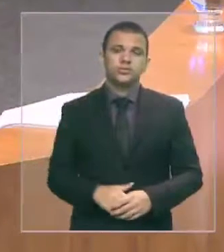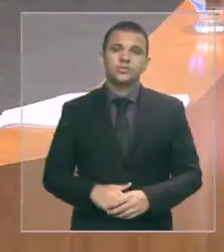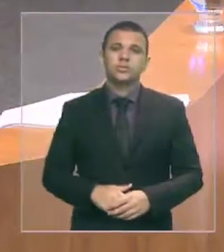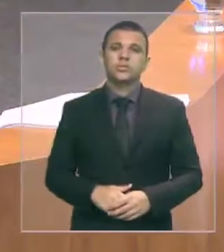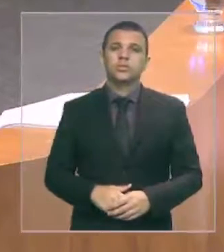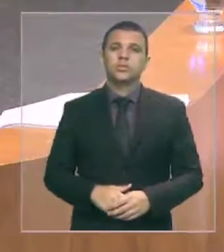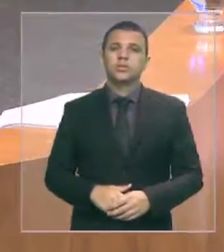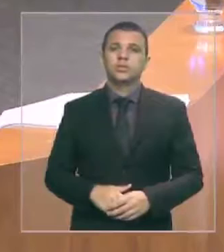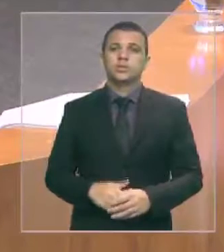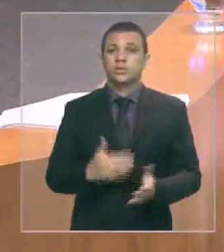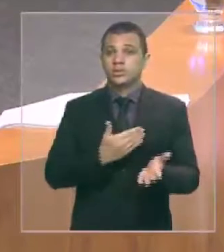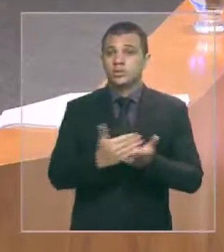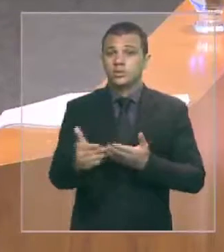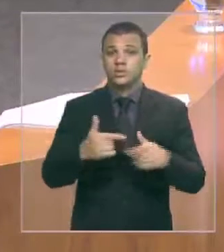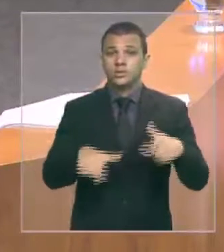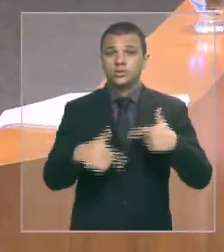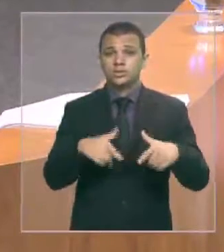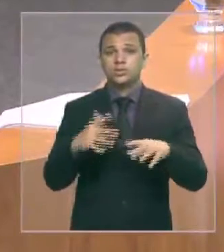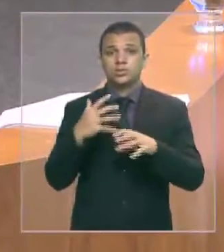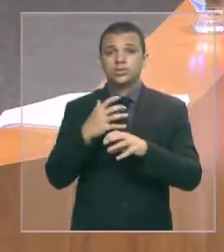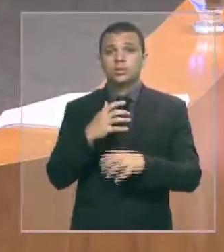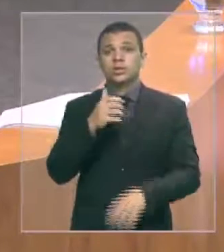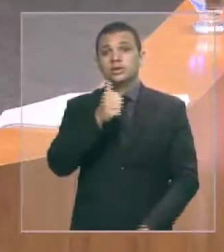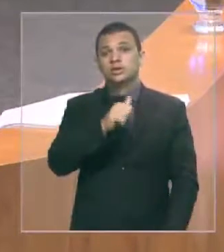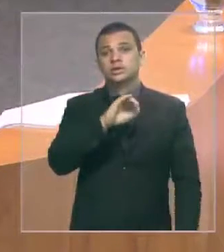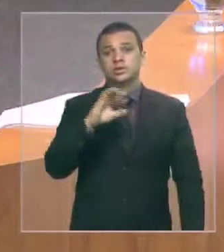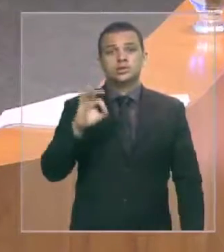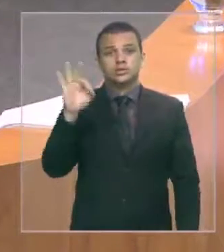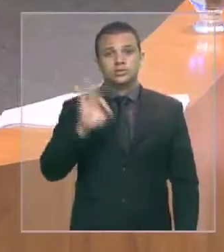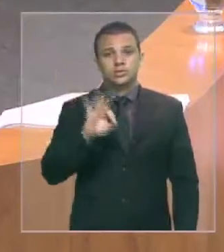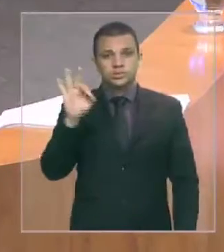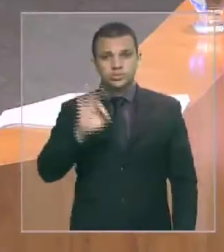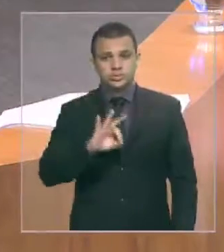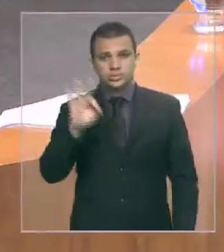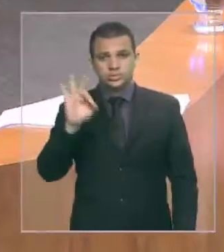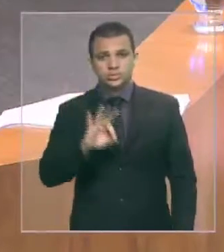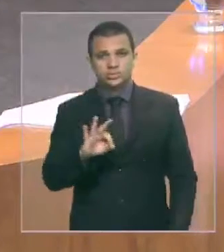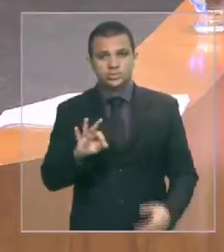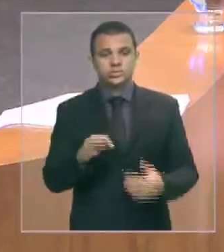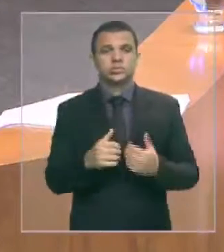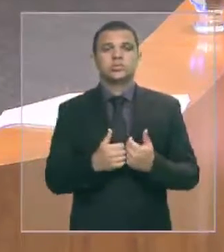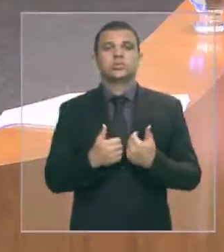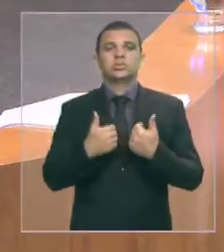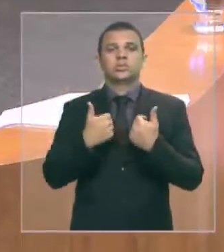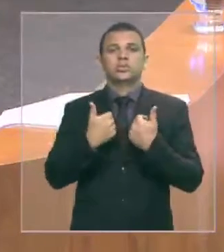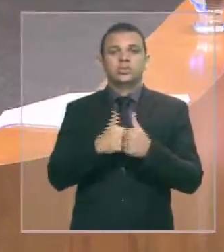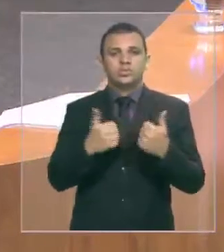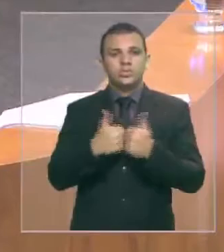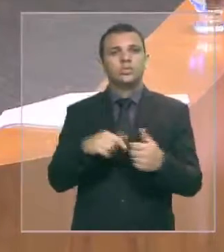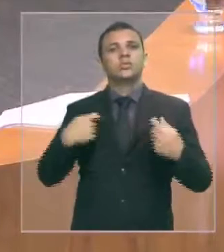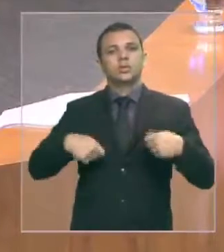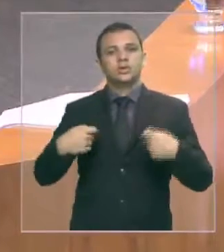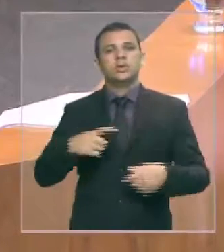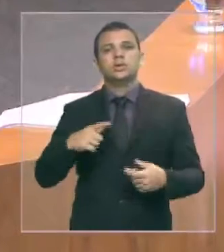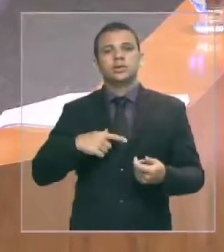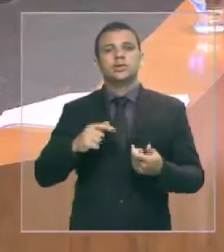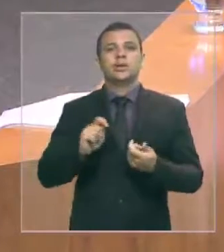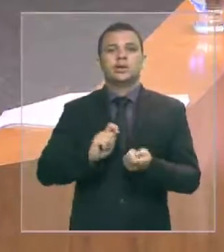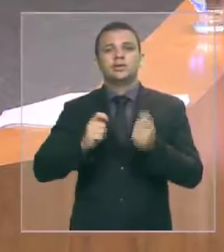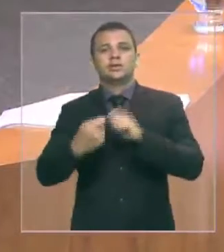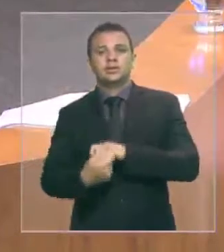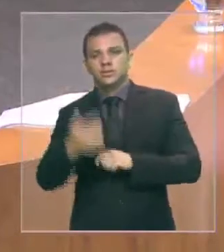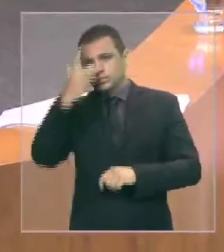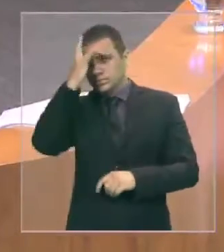Inicia-se a operação com 100% da frota adaptada para pessoas com deficiência.